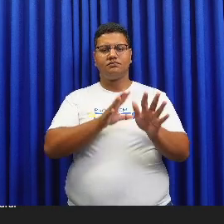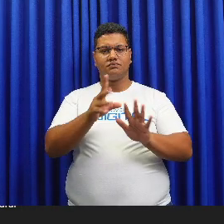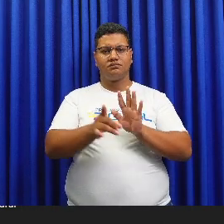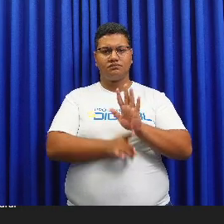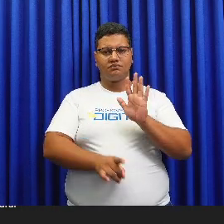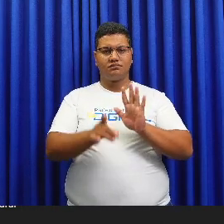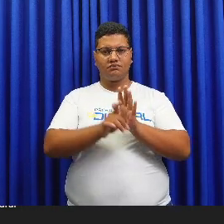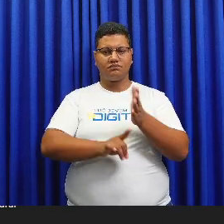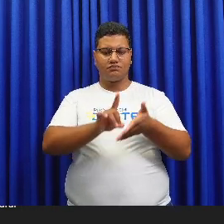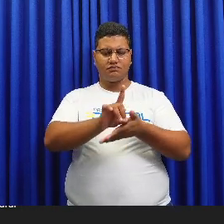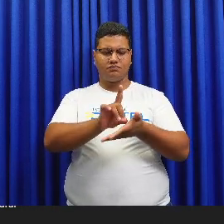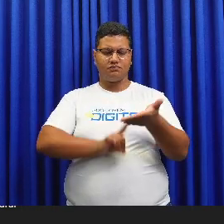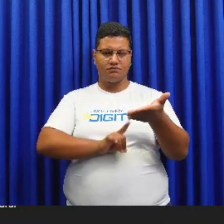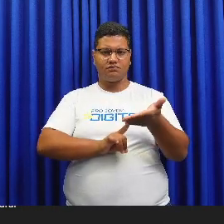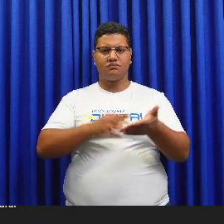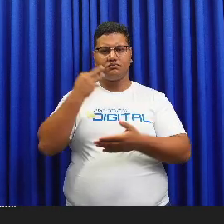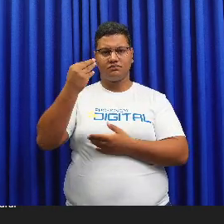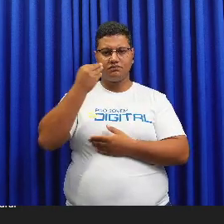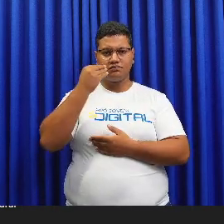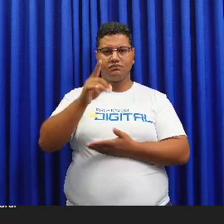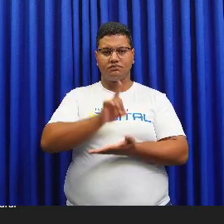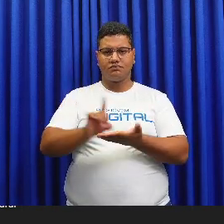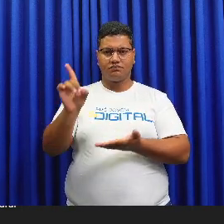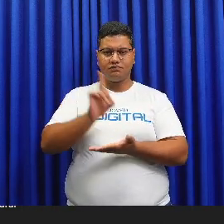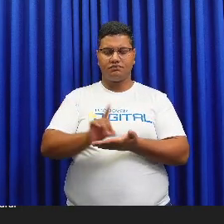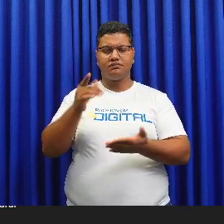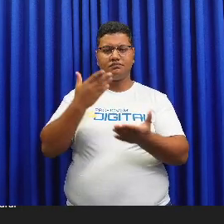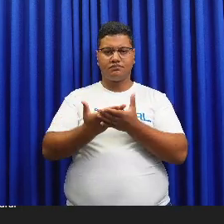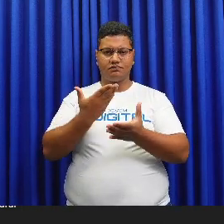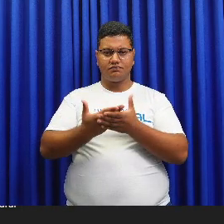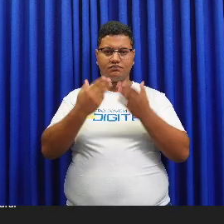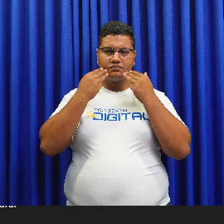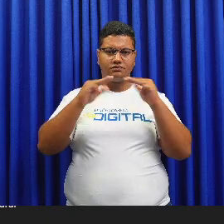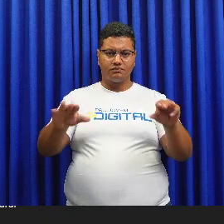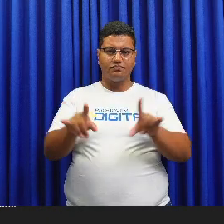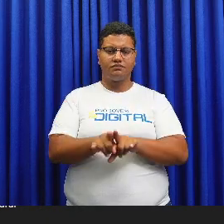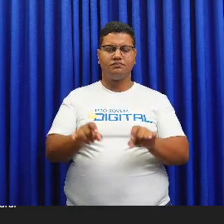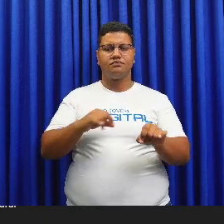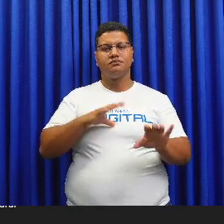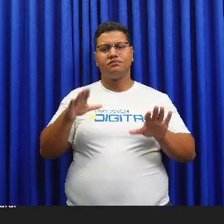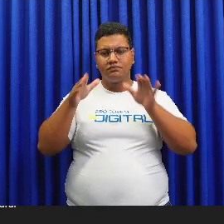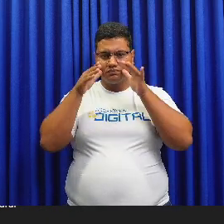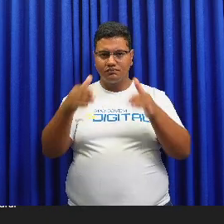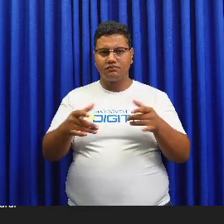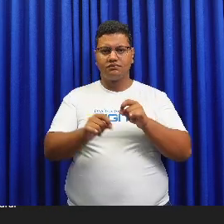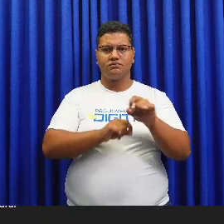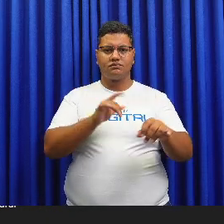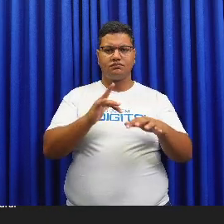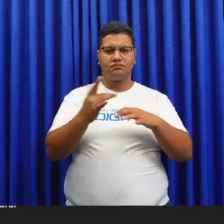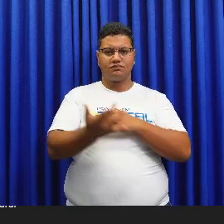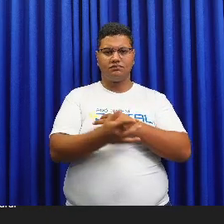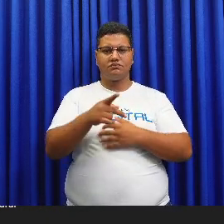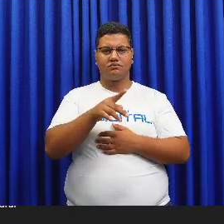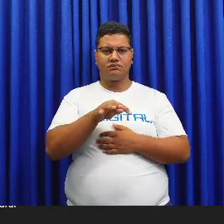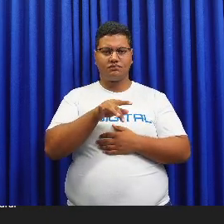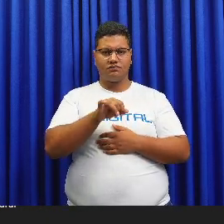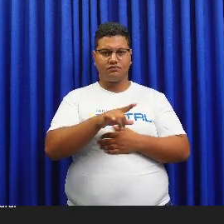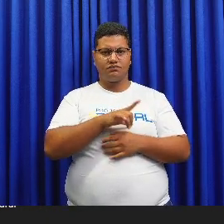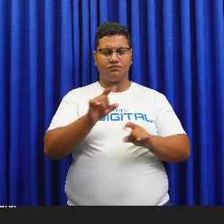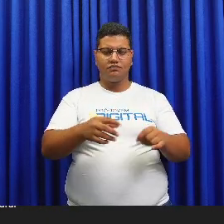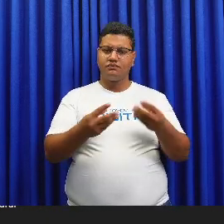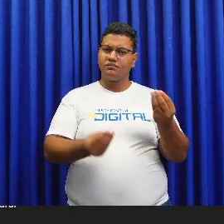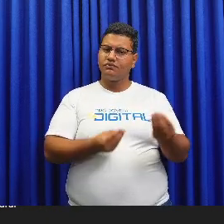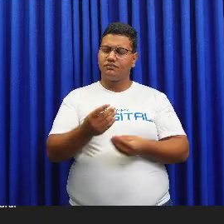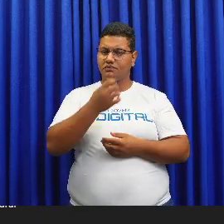digital. Ou seja, aqui, lá na aula de marketing também, tem uma aula sobre Media Kit, que basicamente